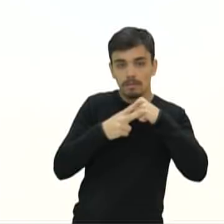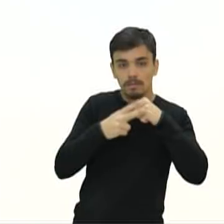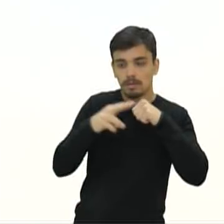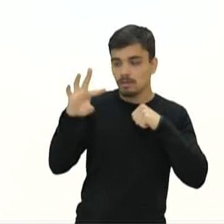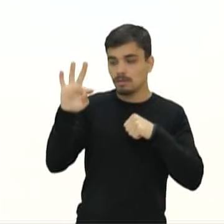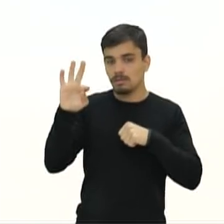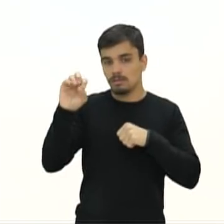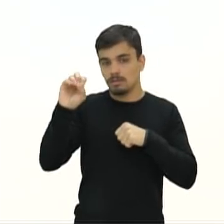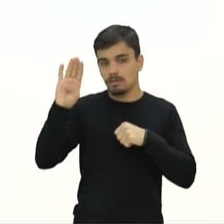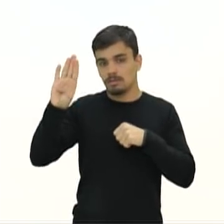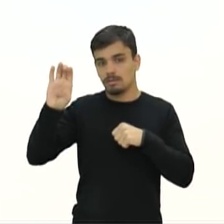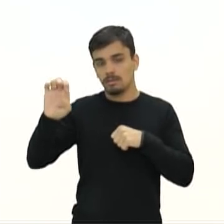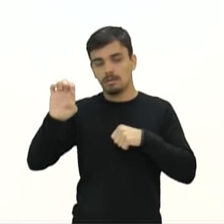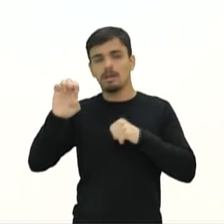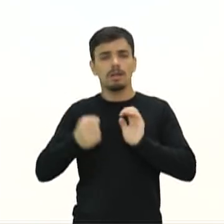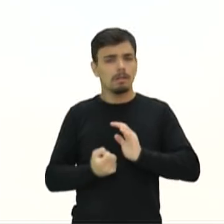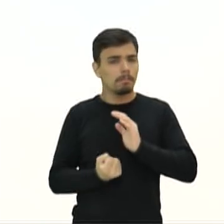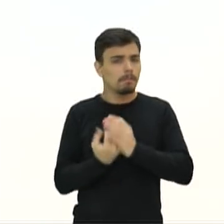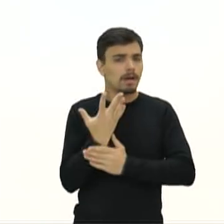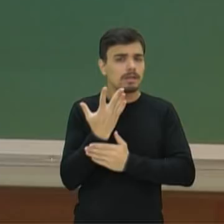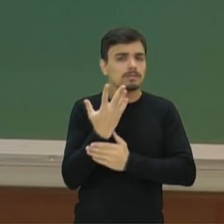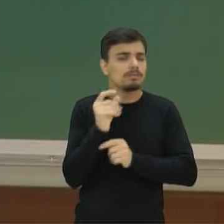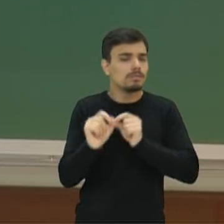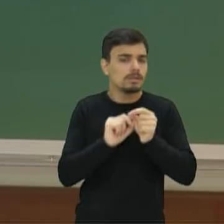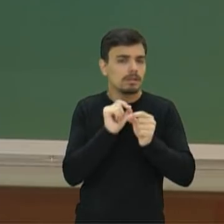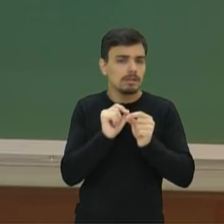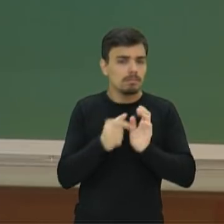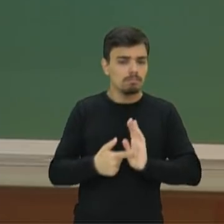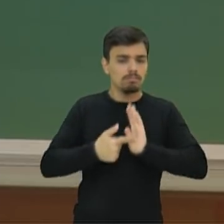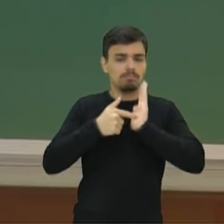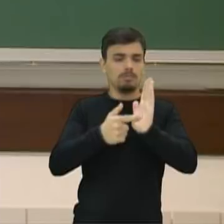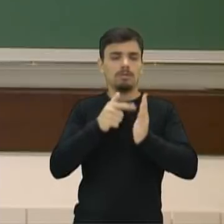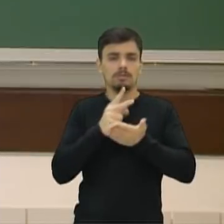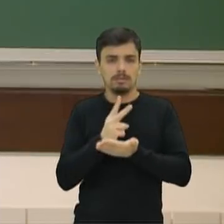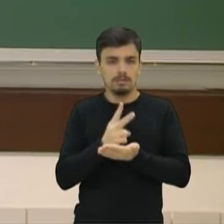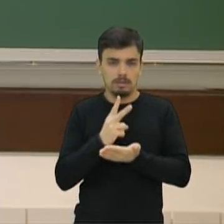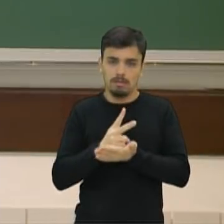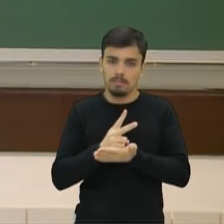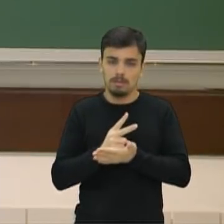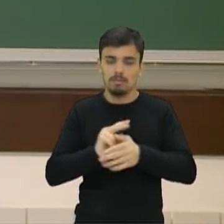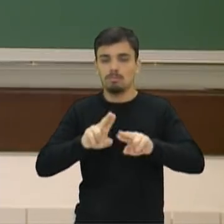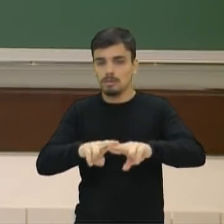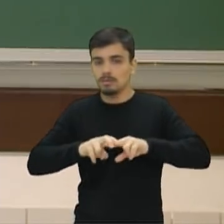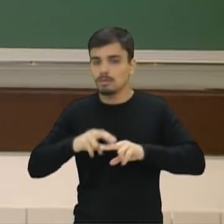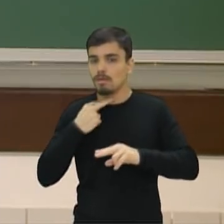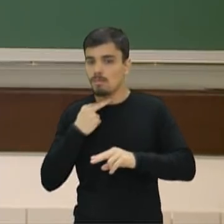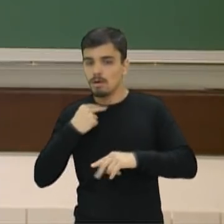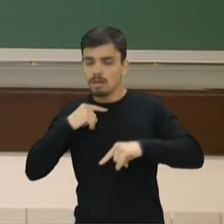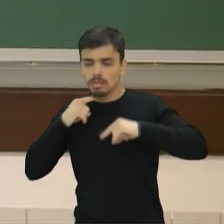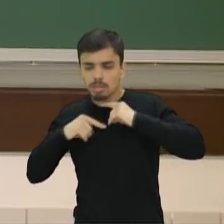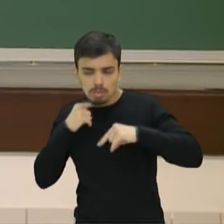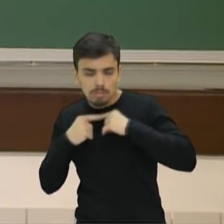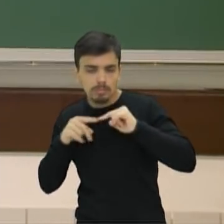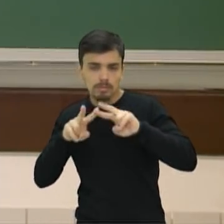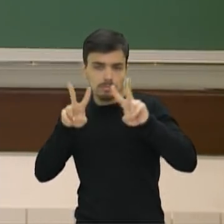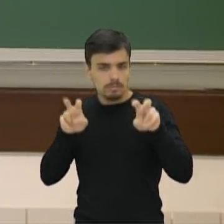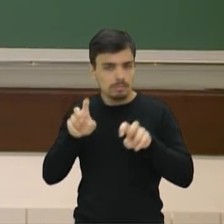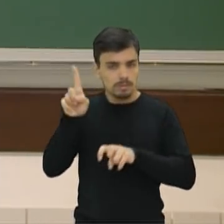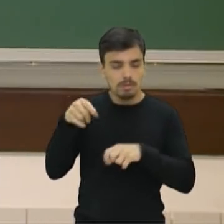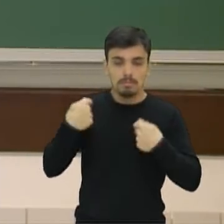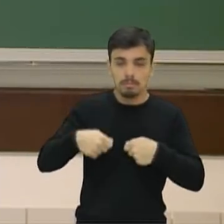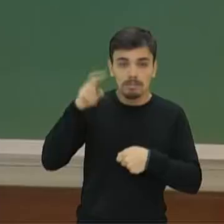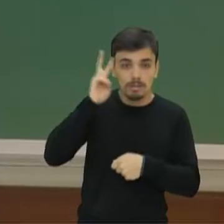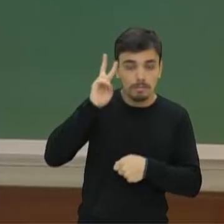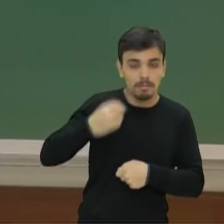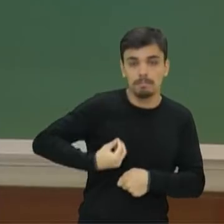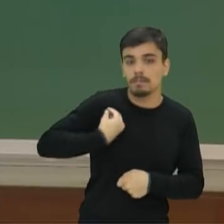ele aparece o tempo todo. Então, a gente não pode mais ter dúvidas quanto ao verbo to be. Tenho que lembrar dele no